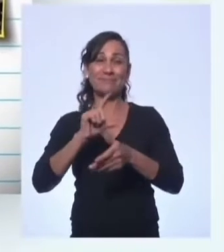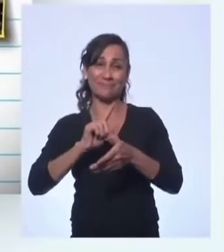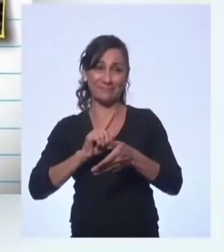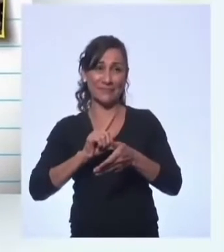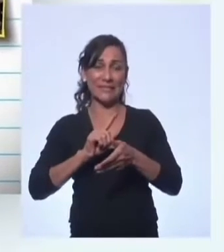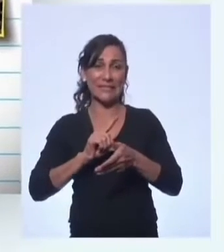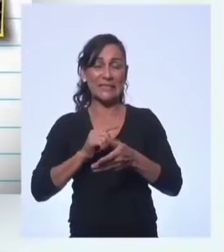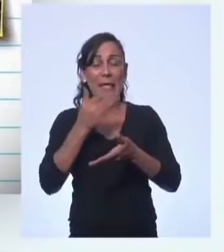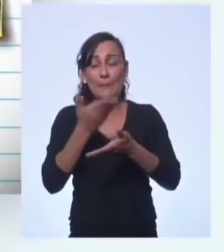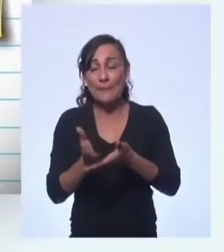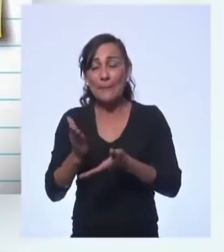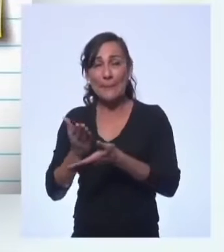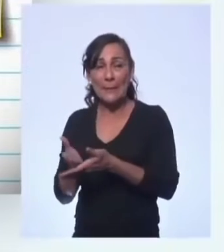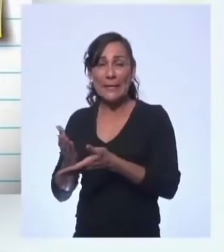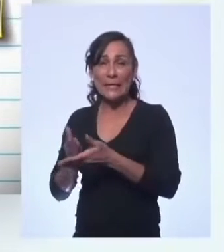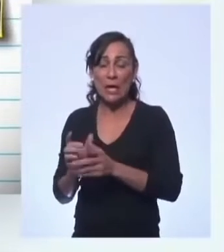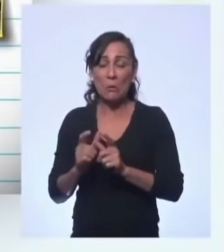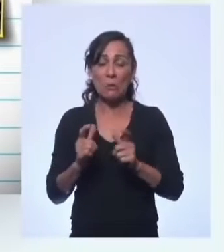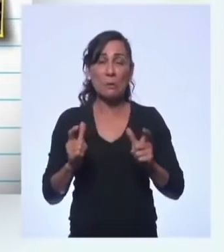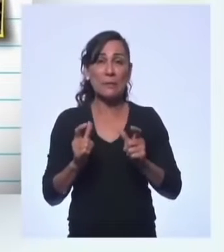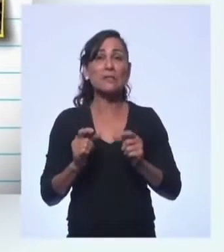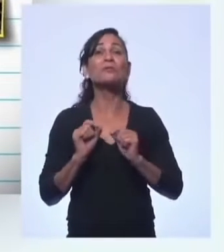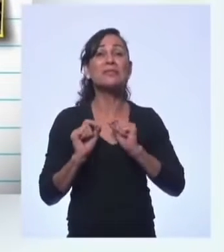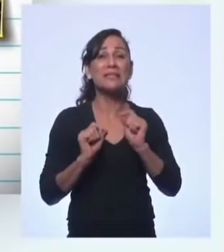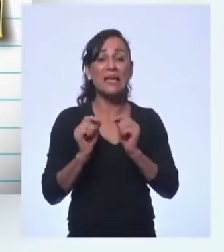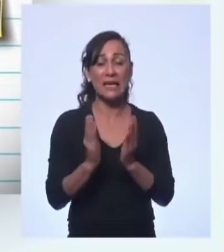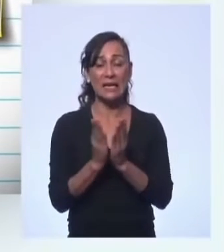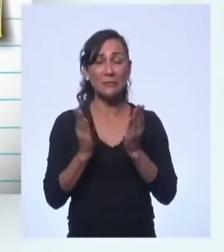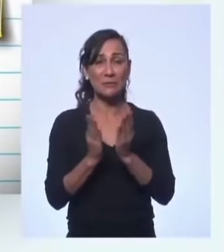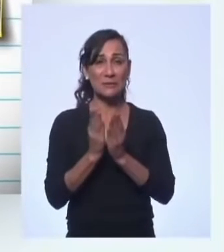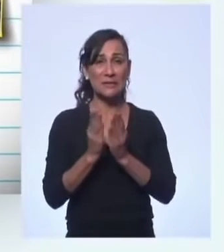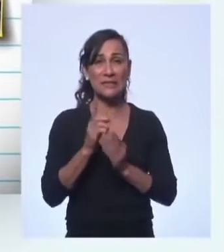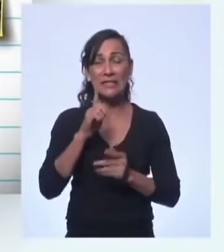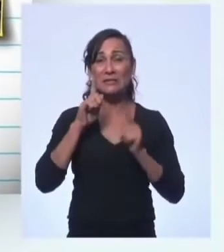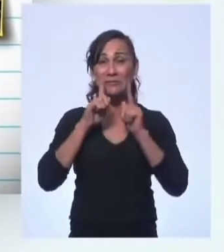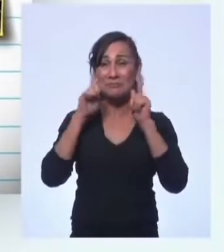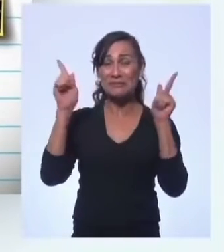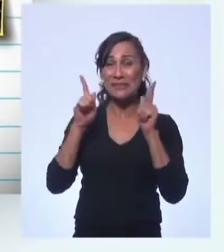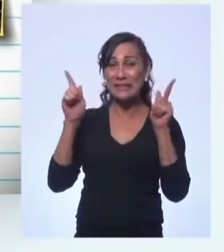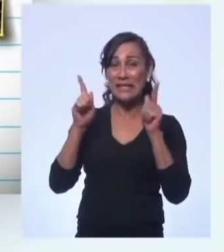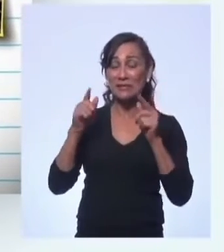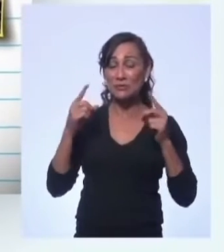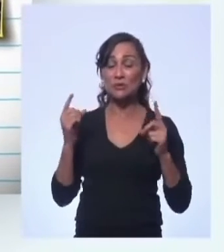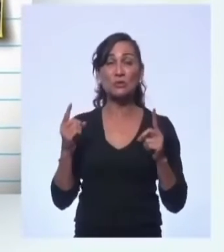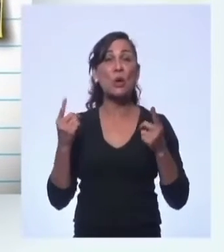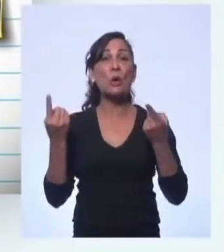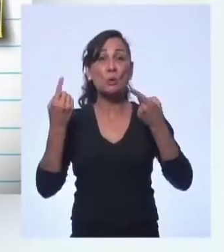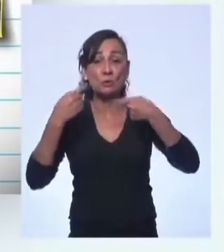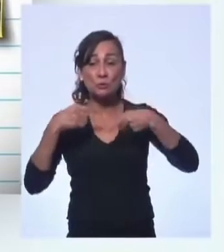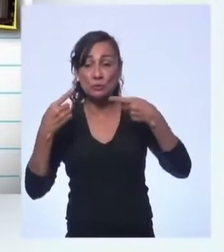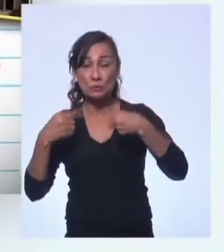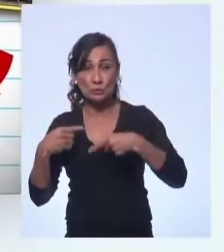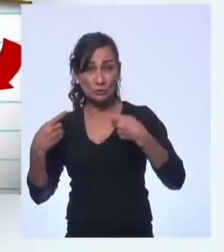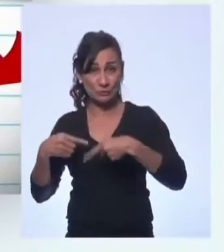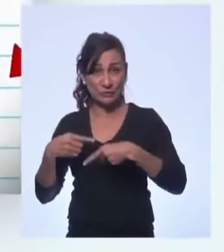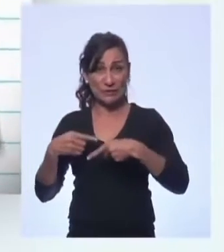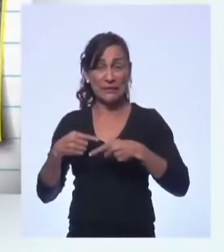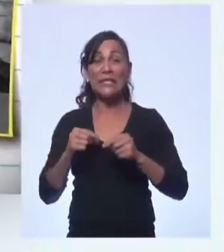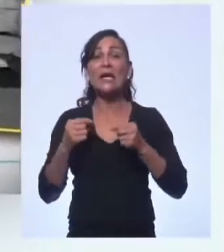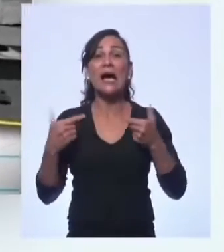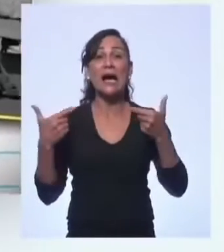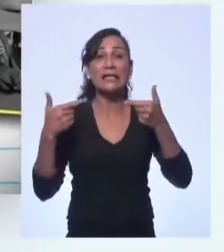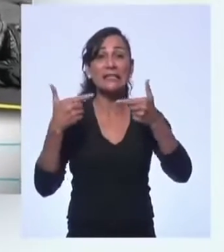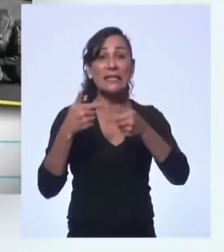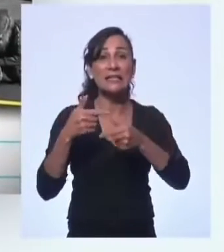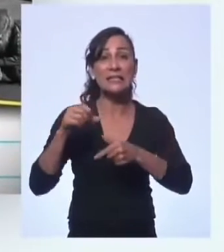Os prejuízos causados aumentam a pobreza, o que agrava ainda mais os conflitos e gera um círculo vicioso. Na Guerra da Síria,